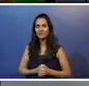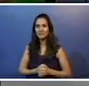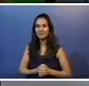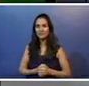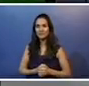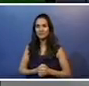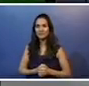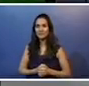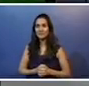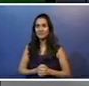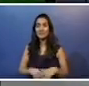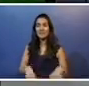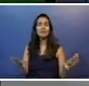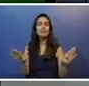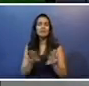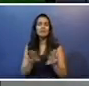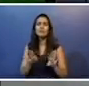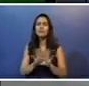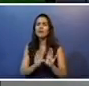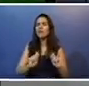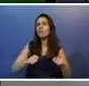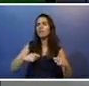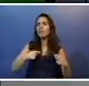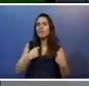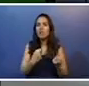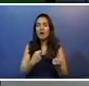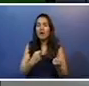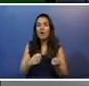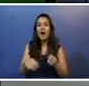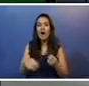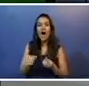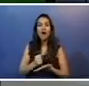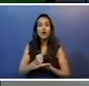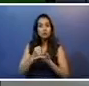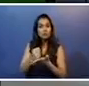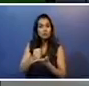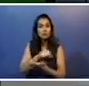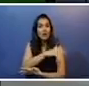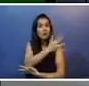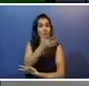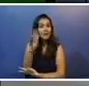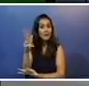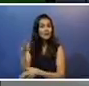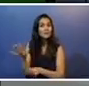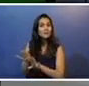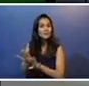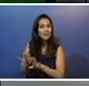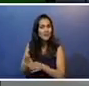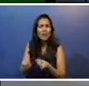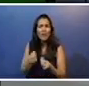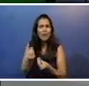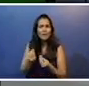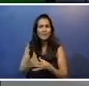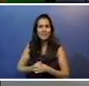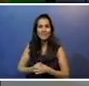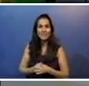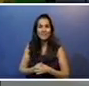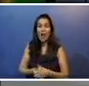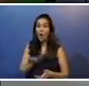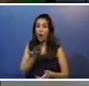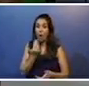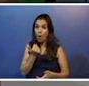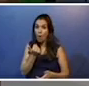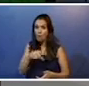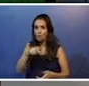insetos. Muito bem. Elas também dão uma grande contribuição ao meio ambiente. Elas ajudam sim. Quando se alimentam